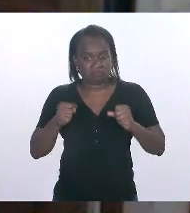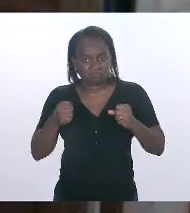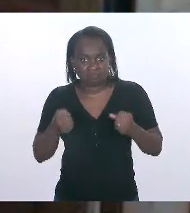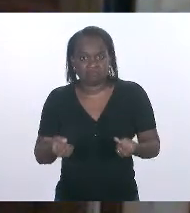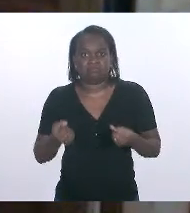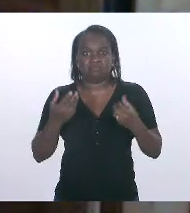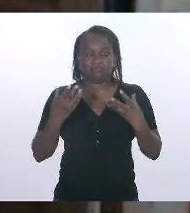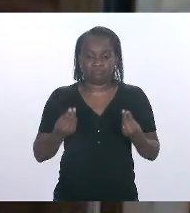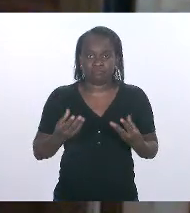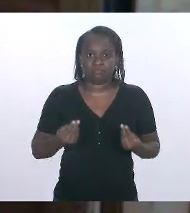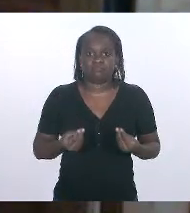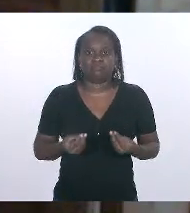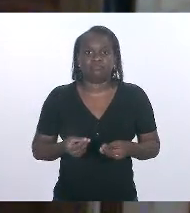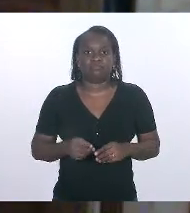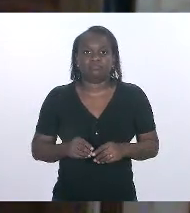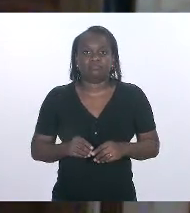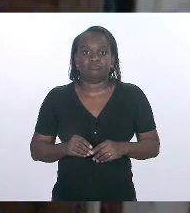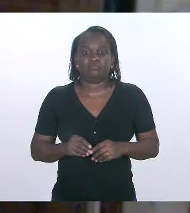com muita